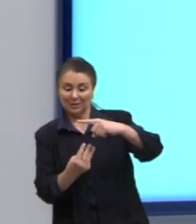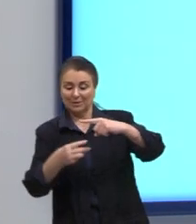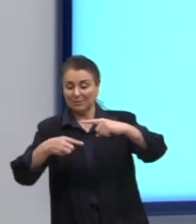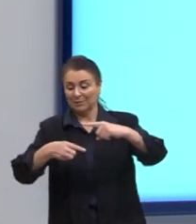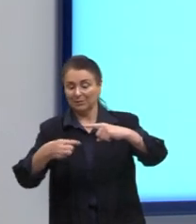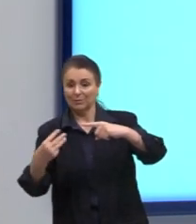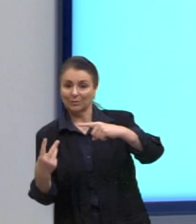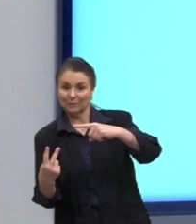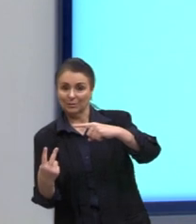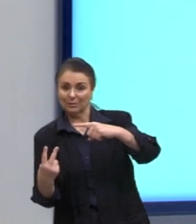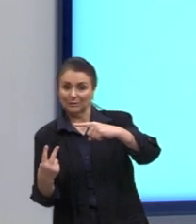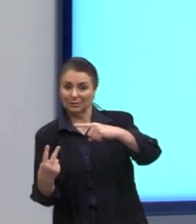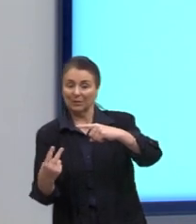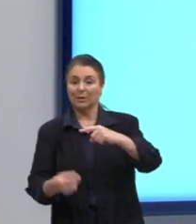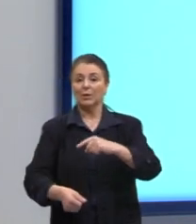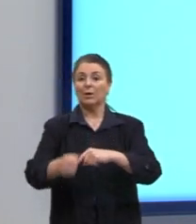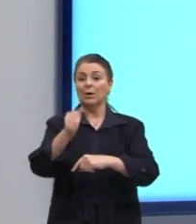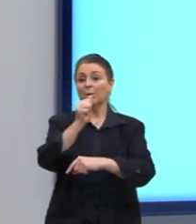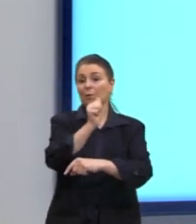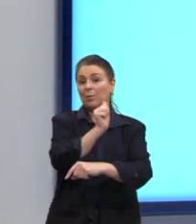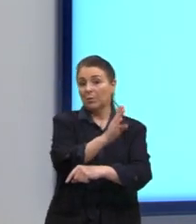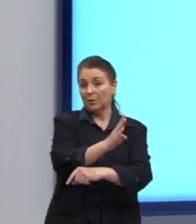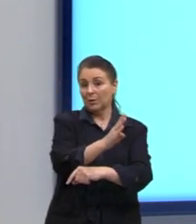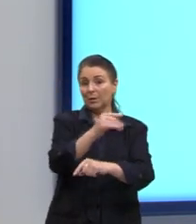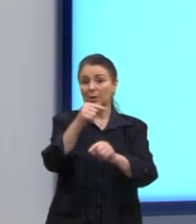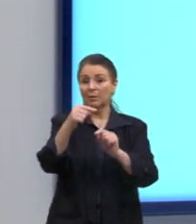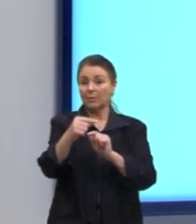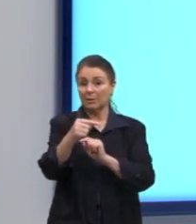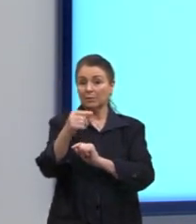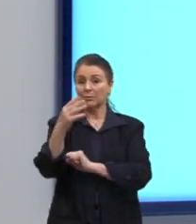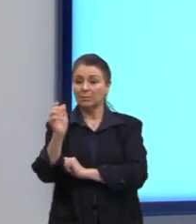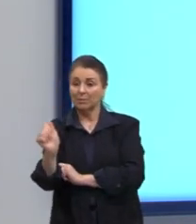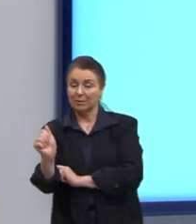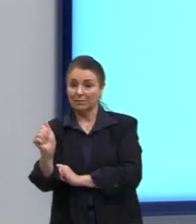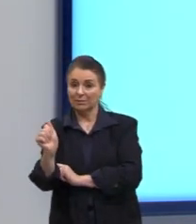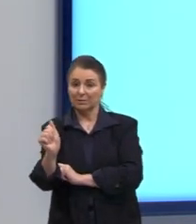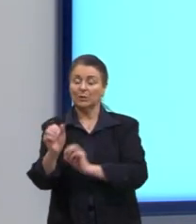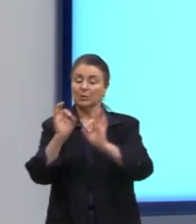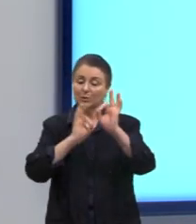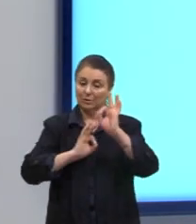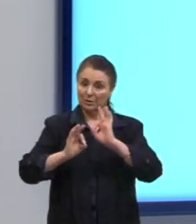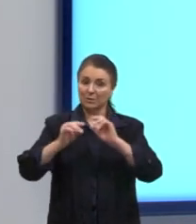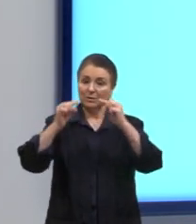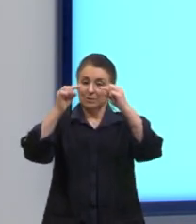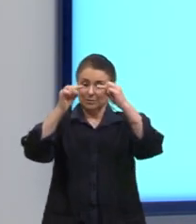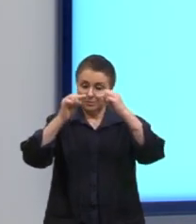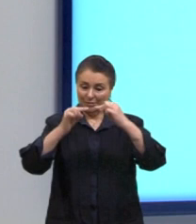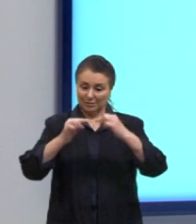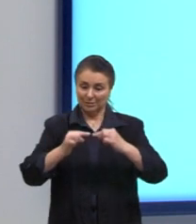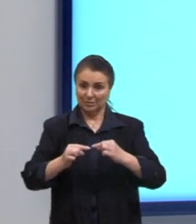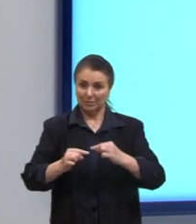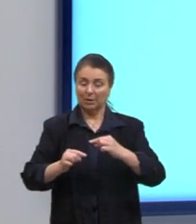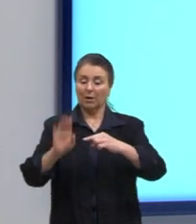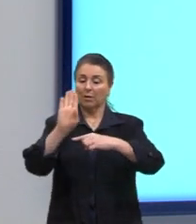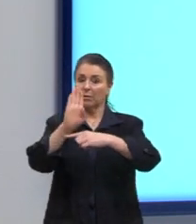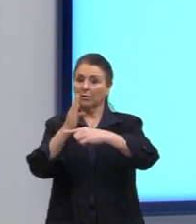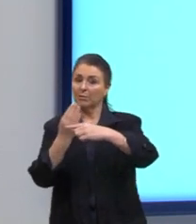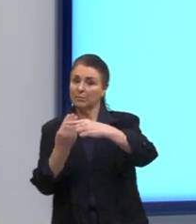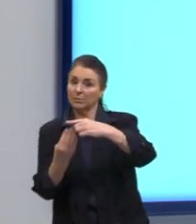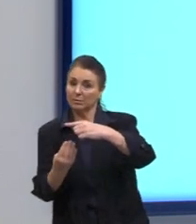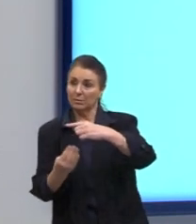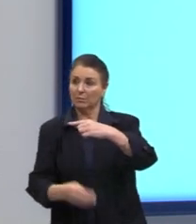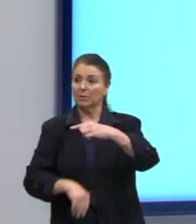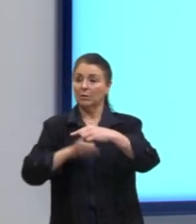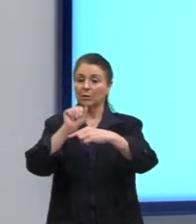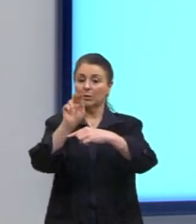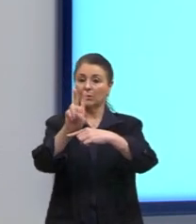gente determina eu vou pegar o ponto b menos o ponto A então coloca os termos na ordem essa fração ela chegaria então em